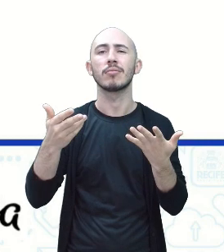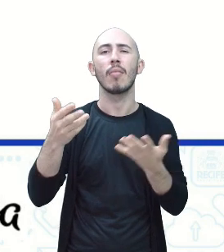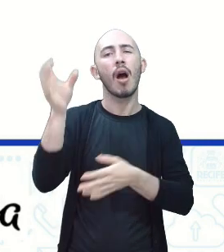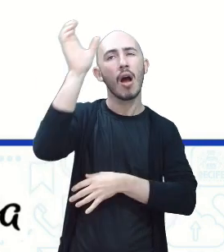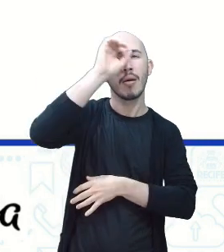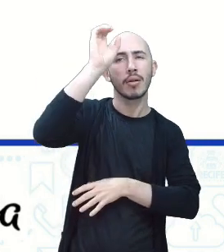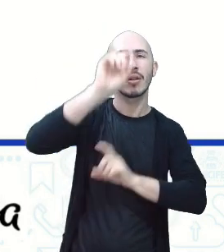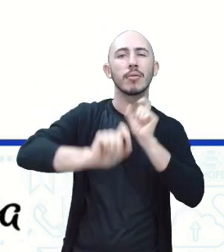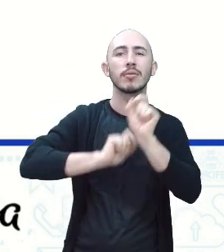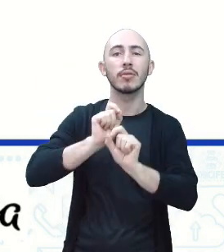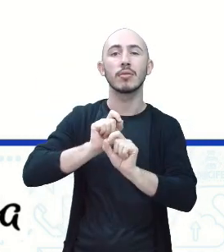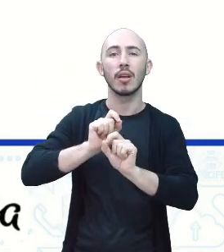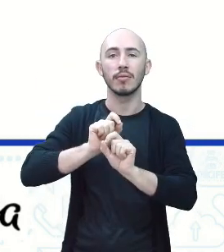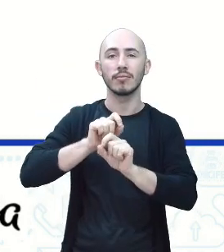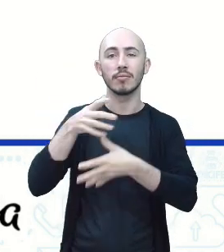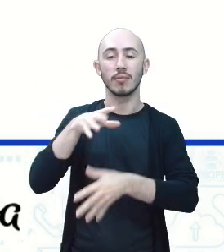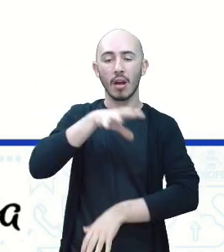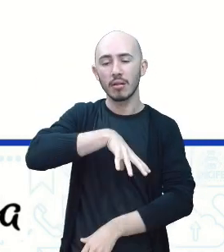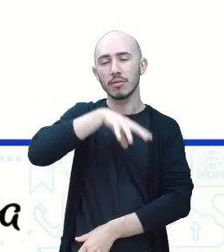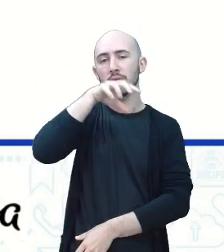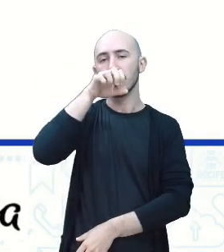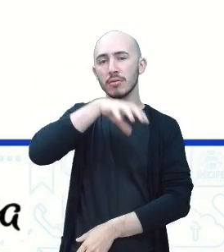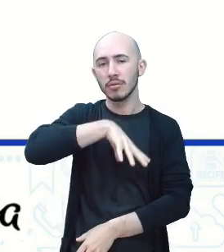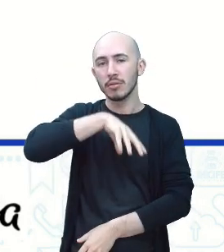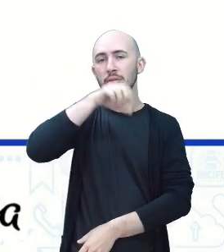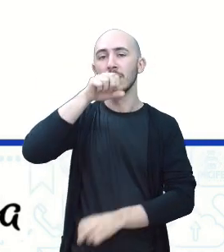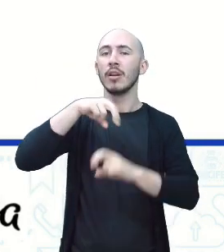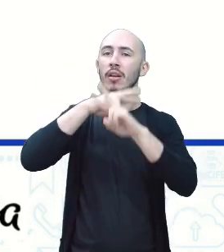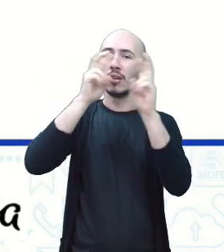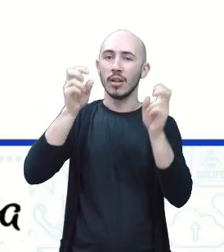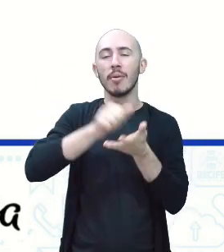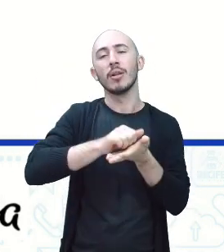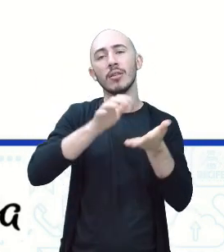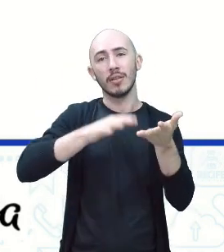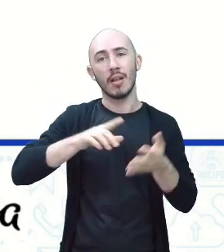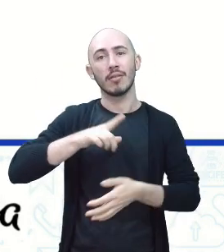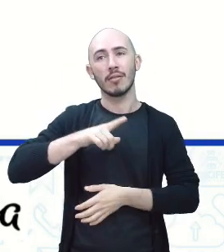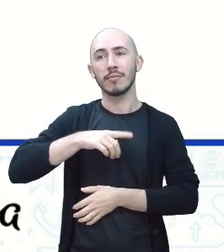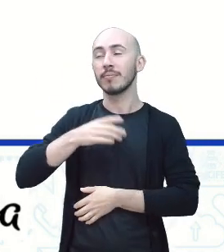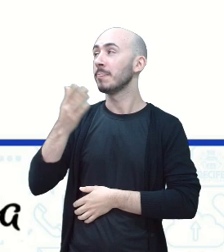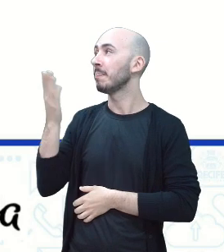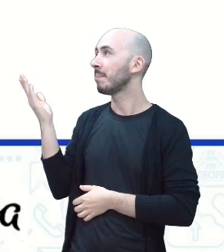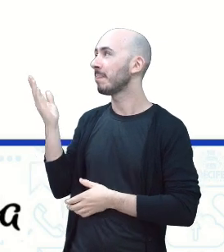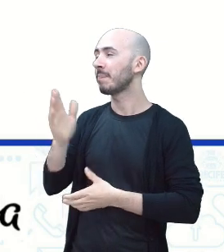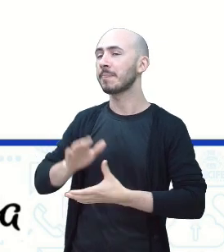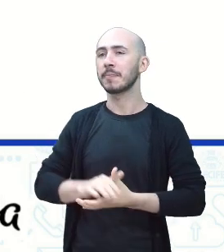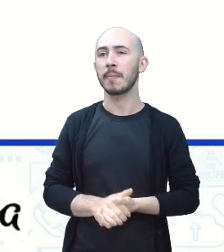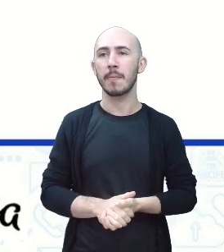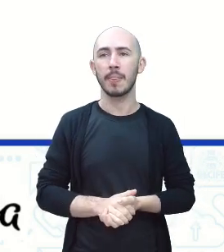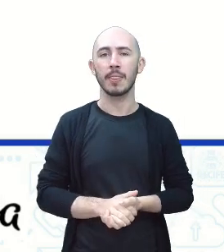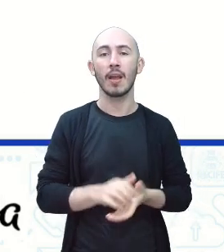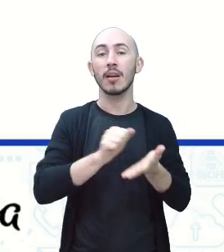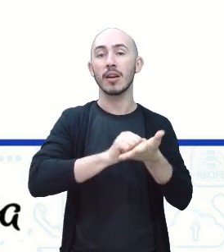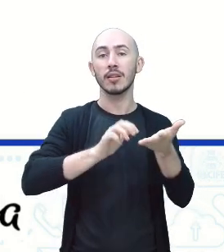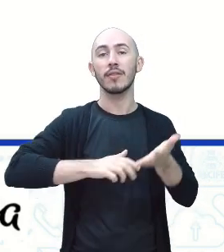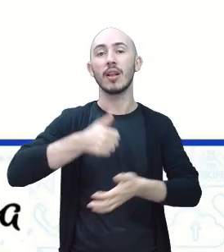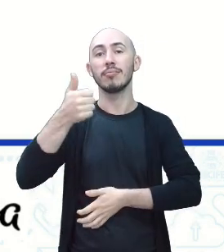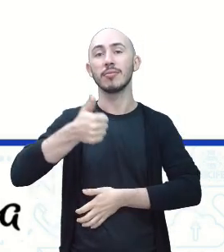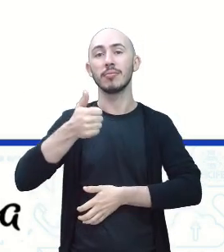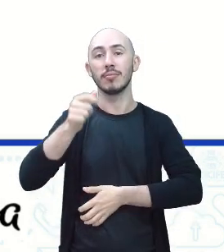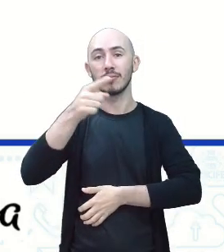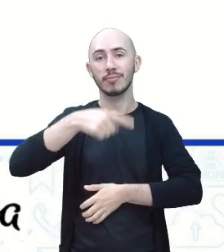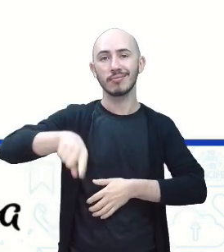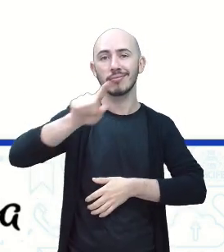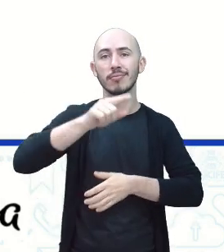aula anterior e eu deixei para vocês uma atividade. Vamos lá. Primeira atividade, para